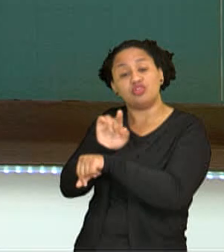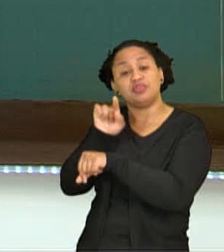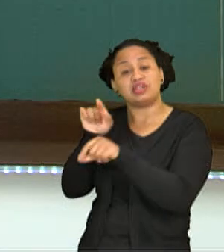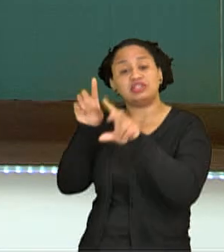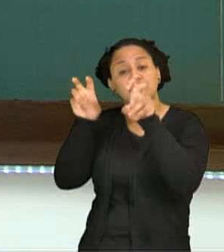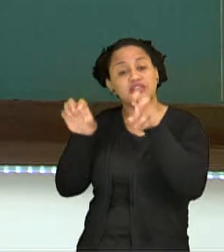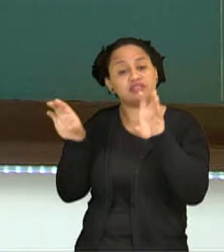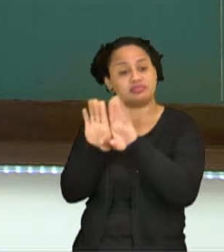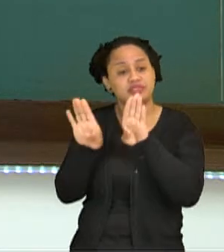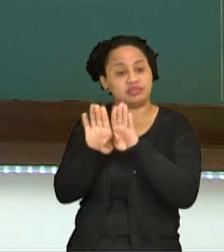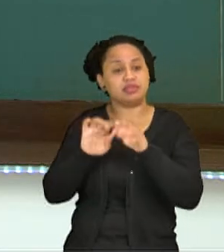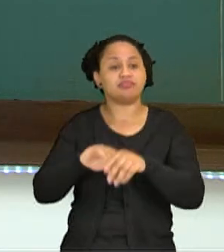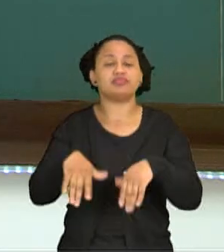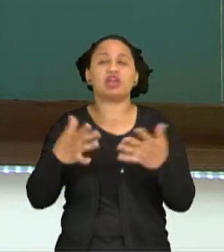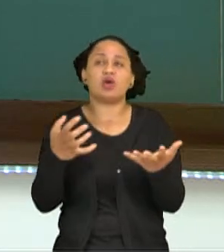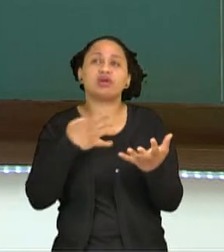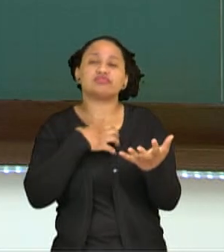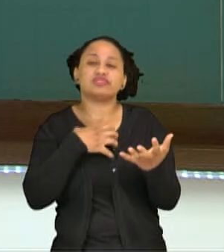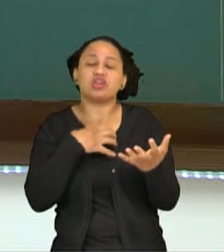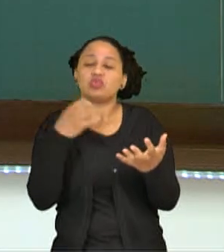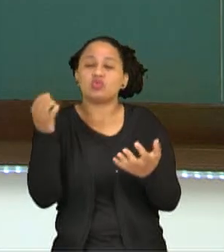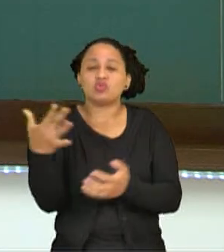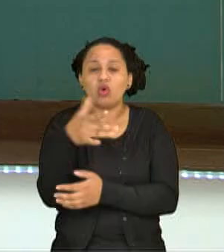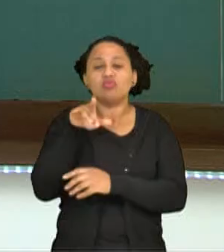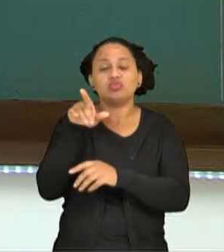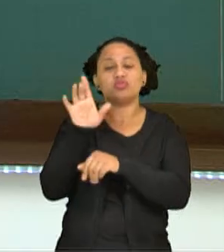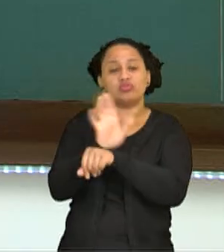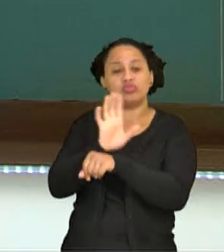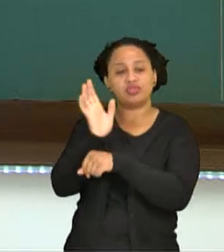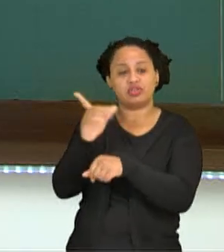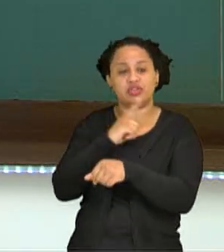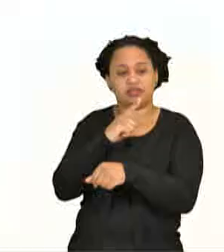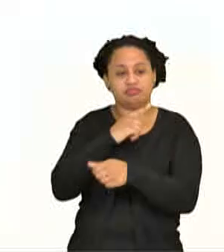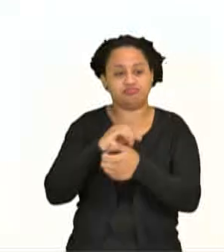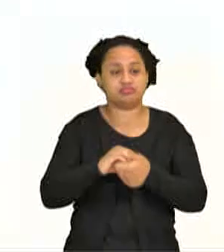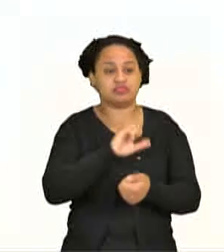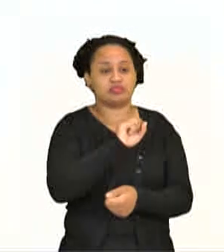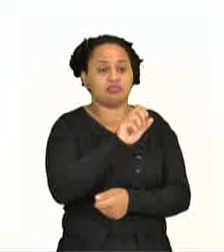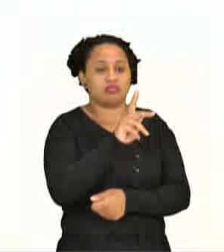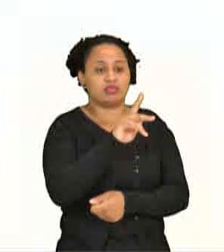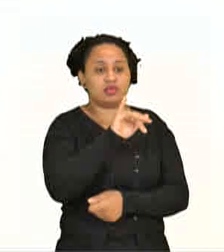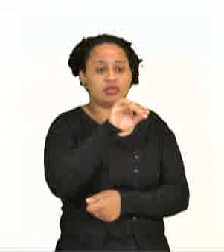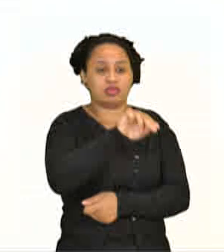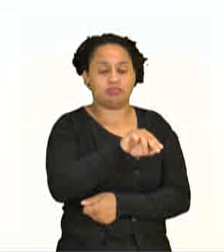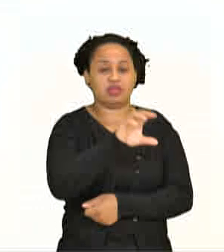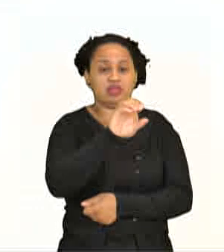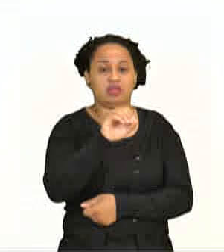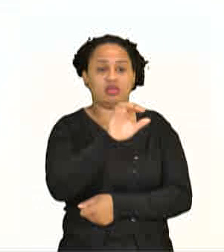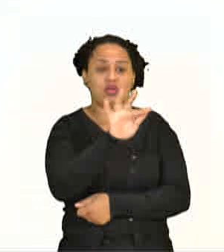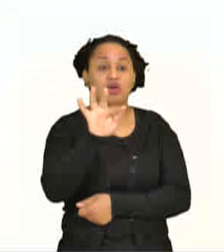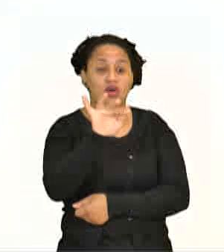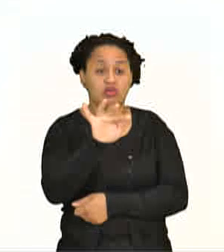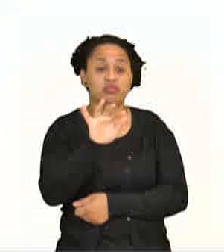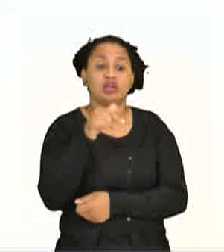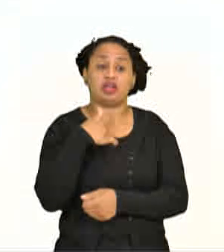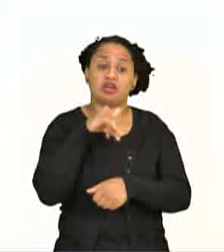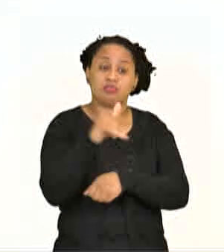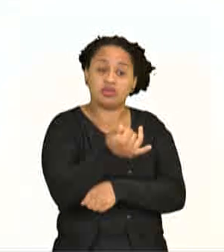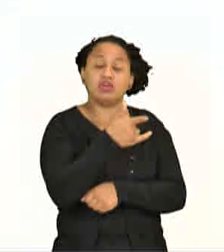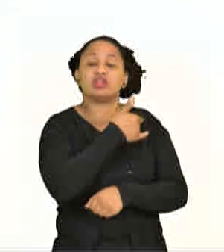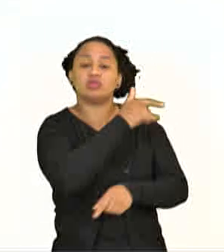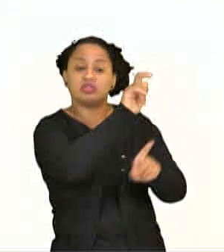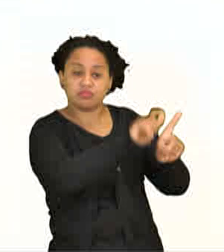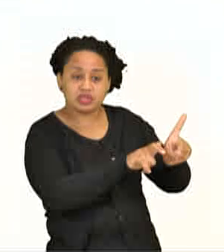é uma nova versão de um filme. Spin-off é quando aproveita-se um personagem ou ramificação do tema